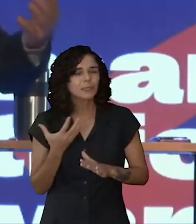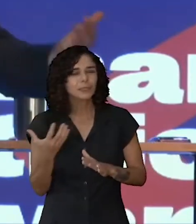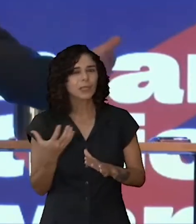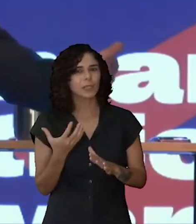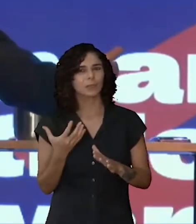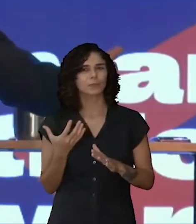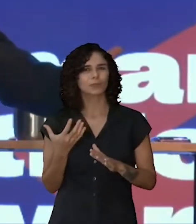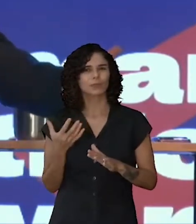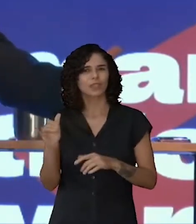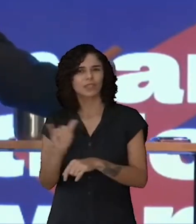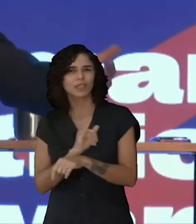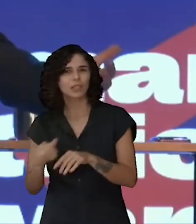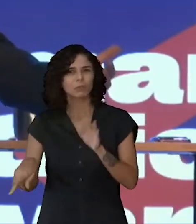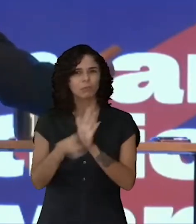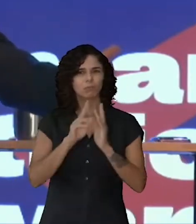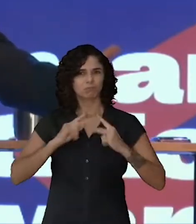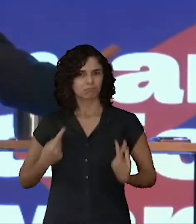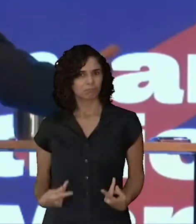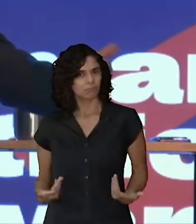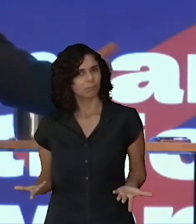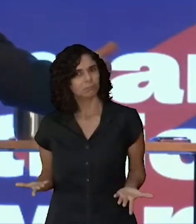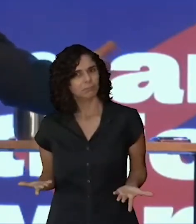processos humanos?